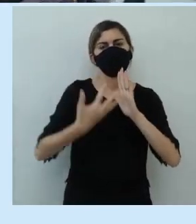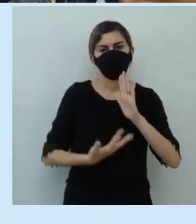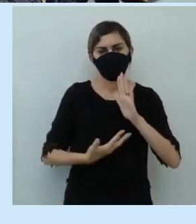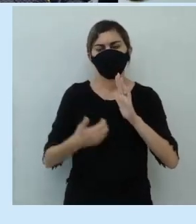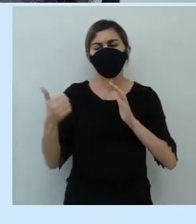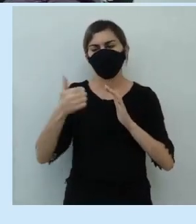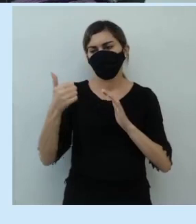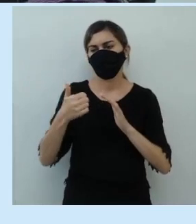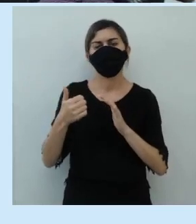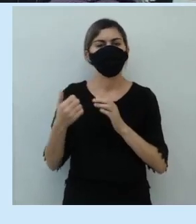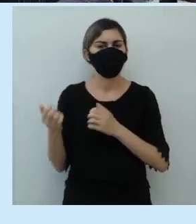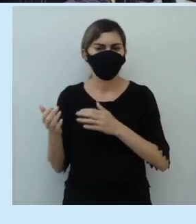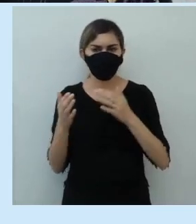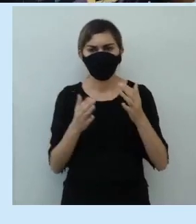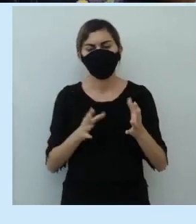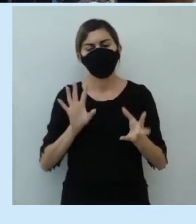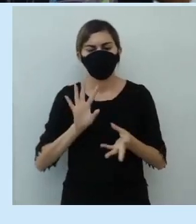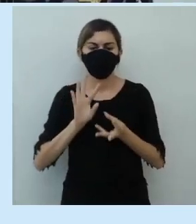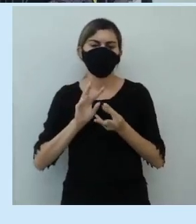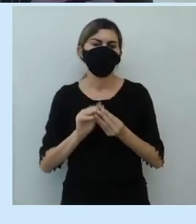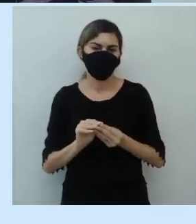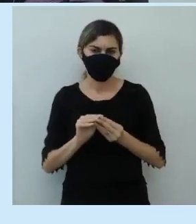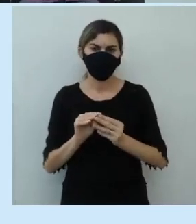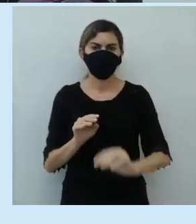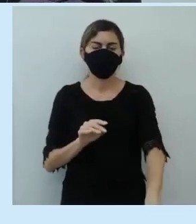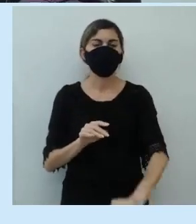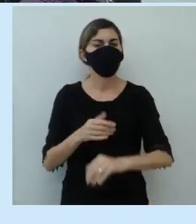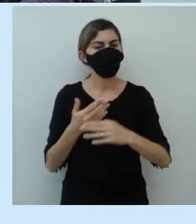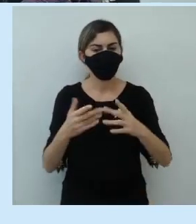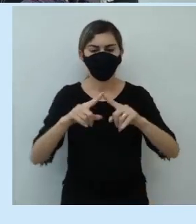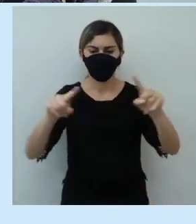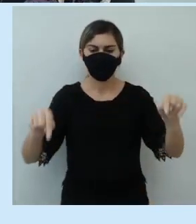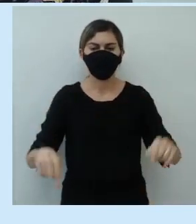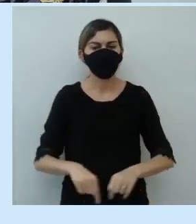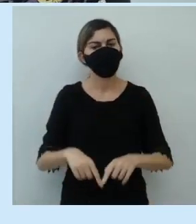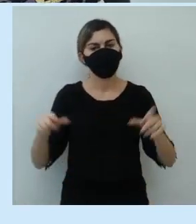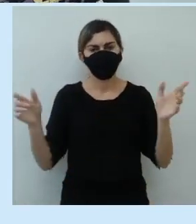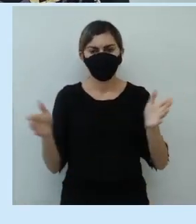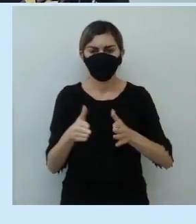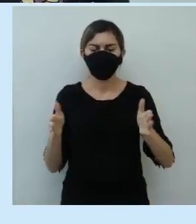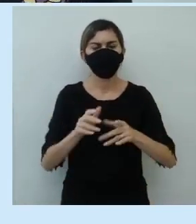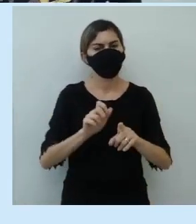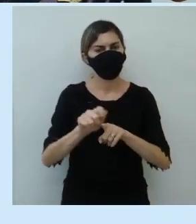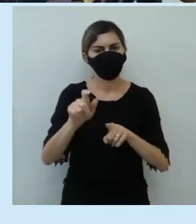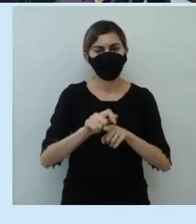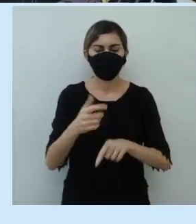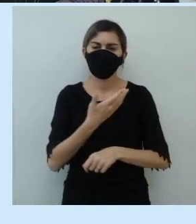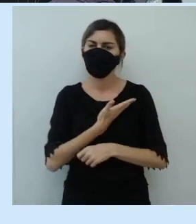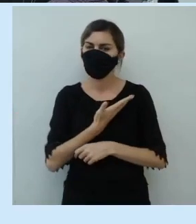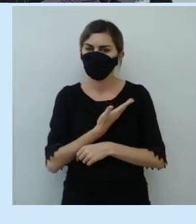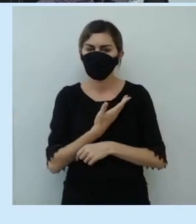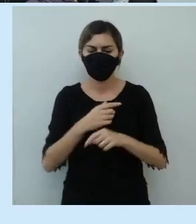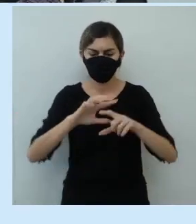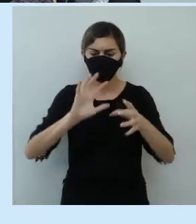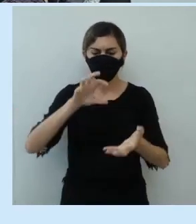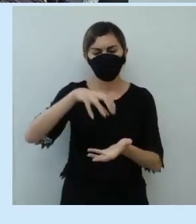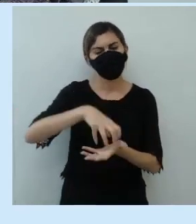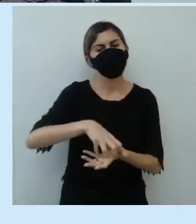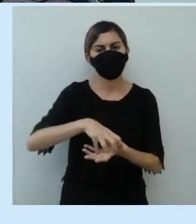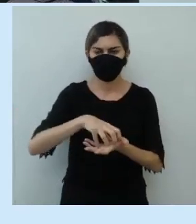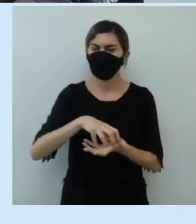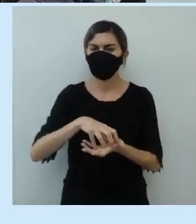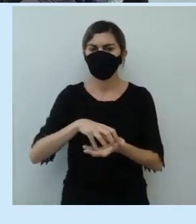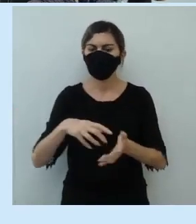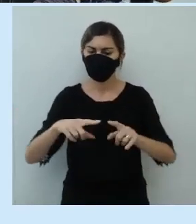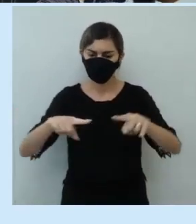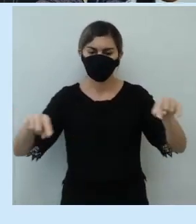primeiro ato, uma espécie de resumo. Veja aí, ó. Sala do pequeno apartamento alugado pelos amigos. No centro do palco,